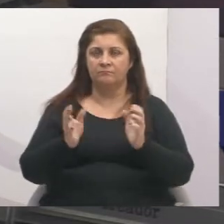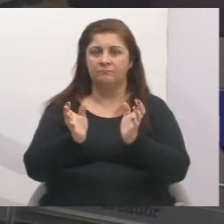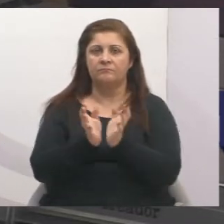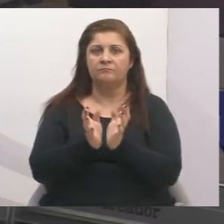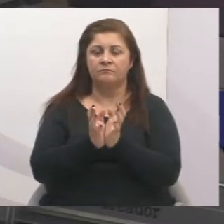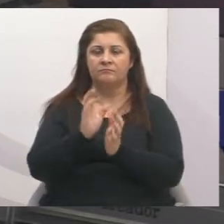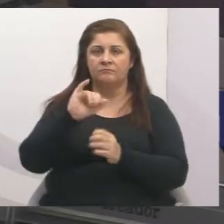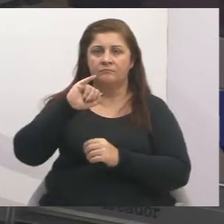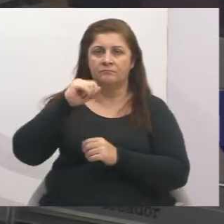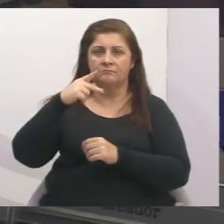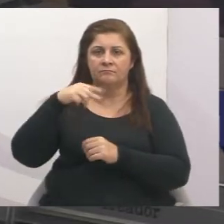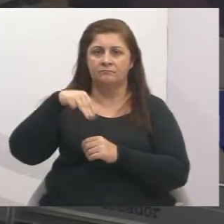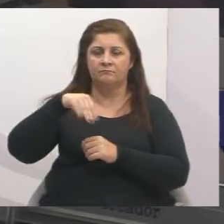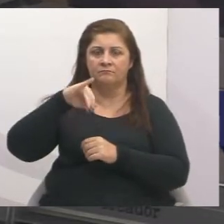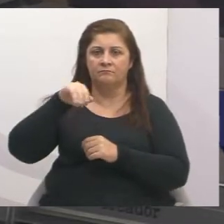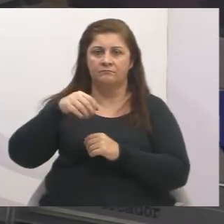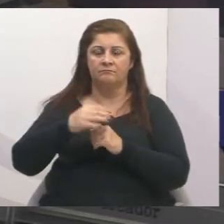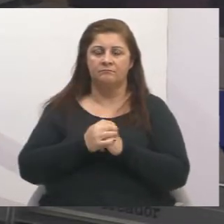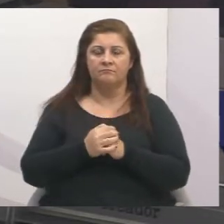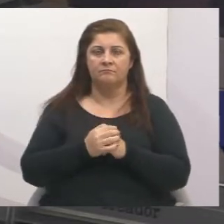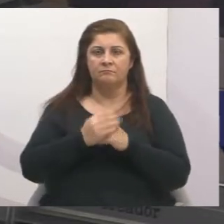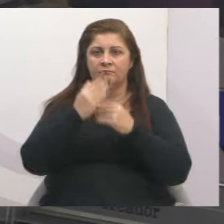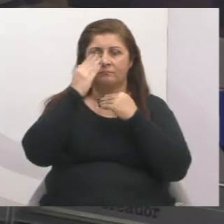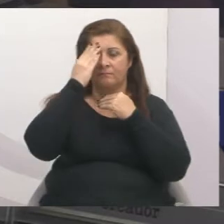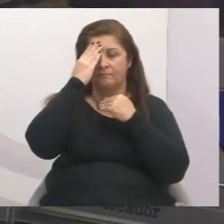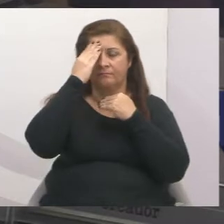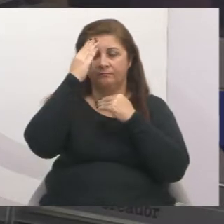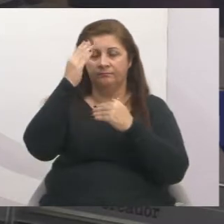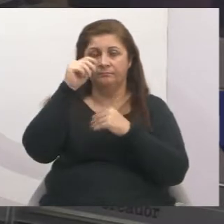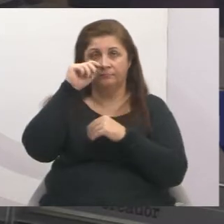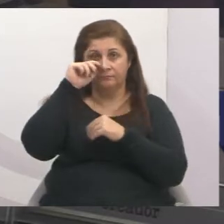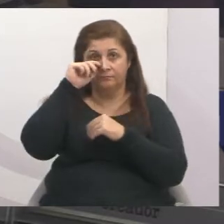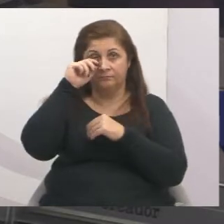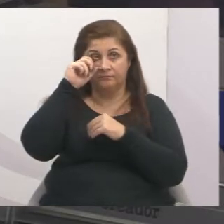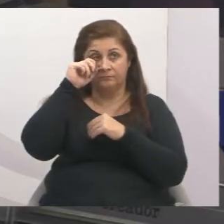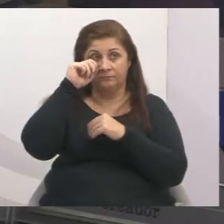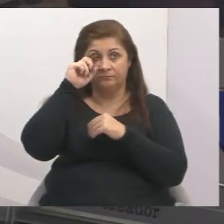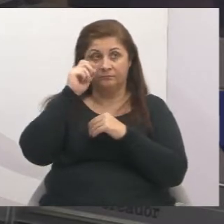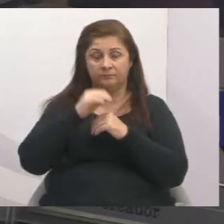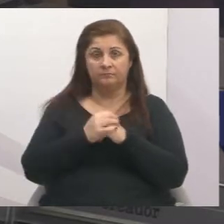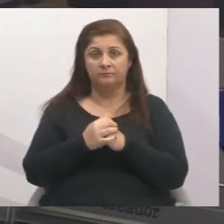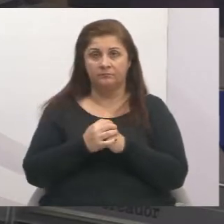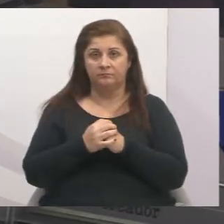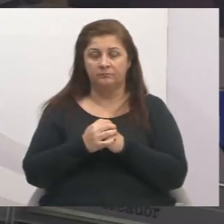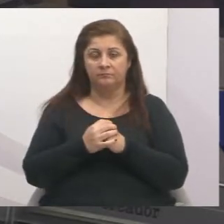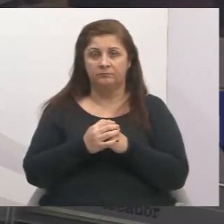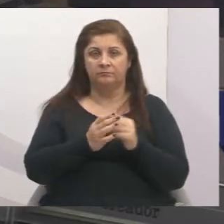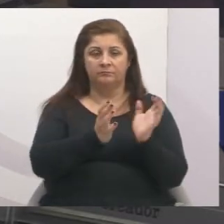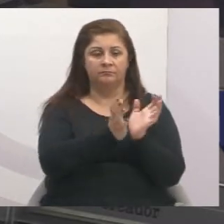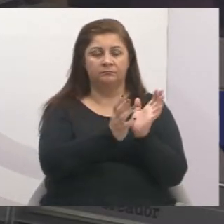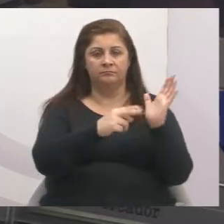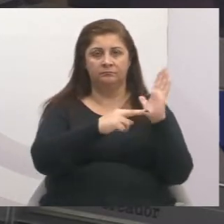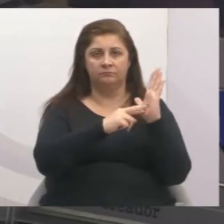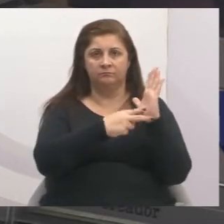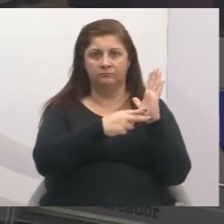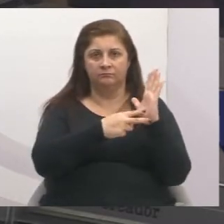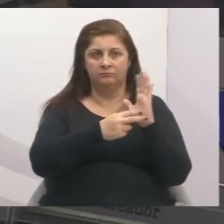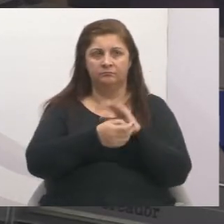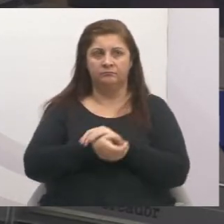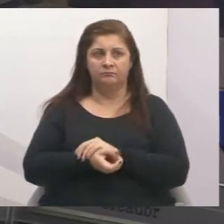IPMJ, agradecer de maneira especial, senhor prefeito, o pessoal do sindicato, Décio,